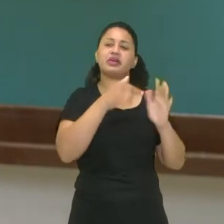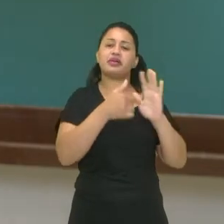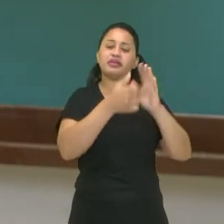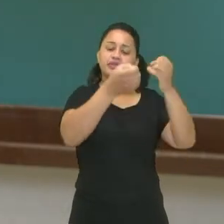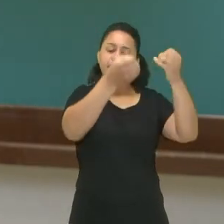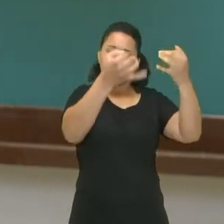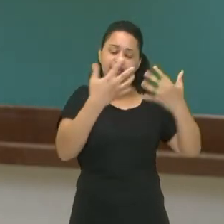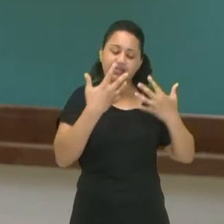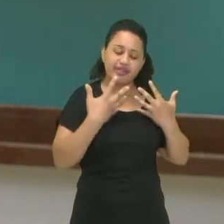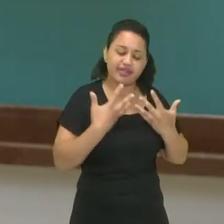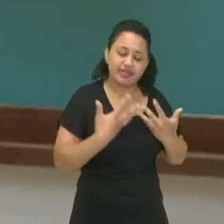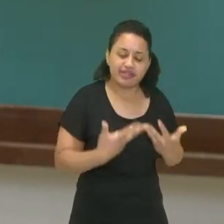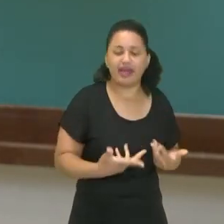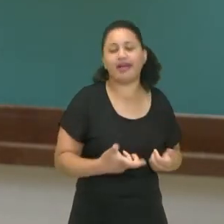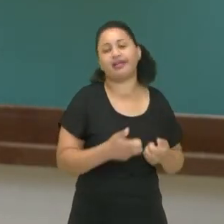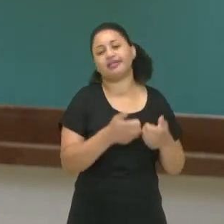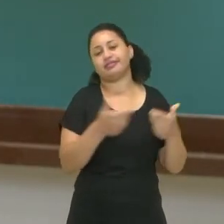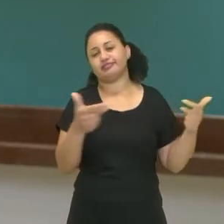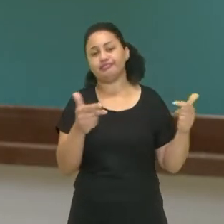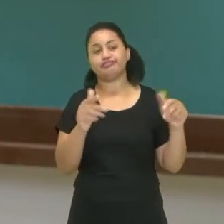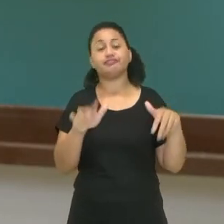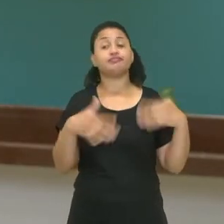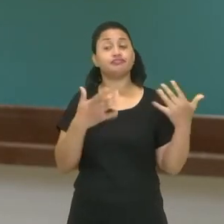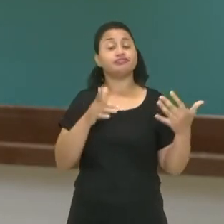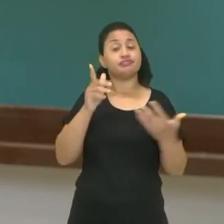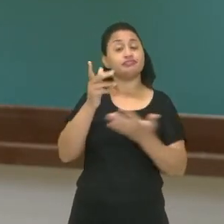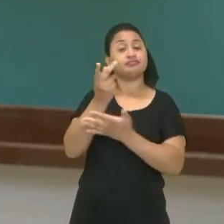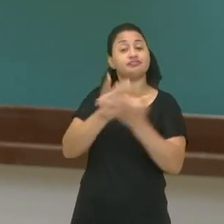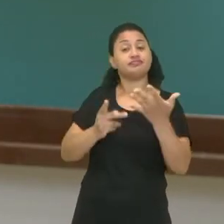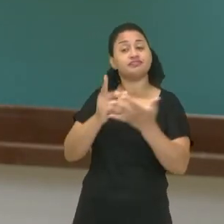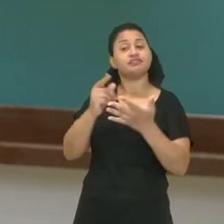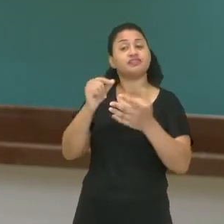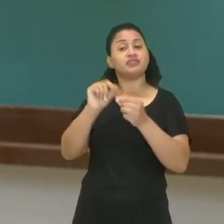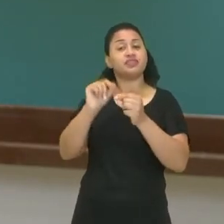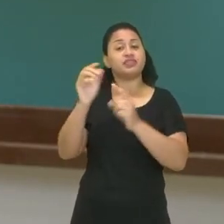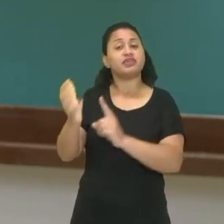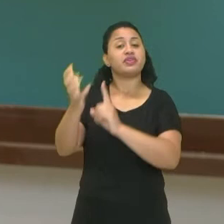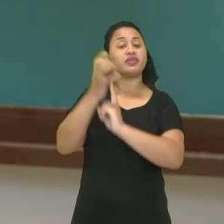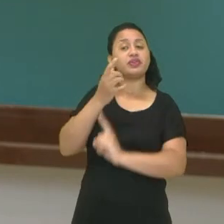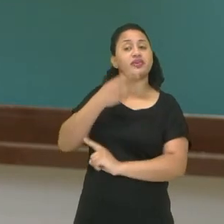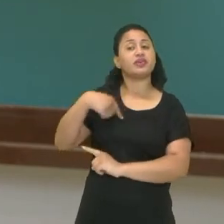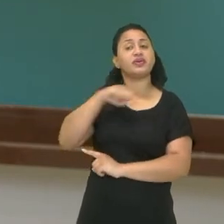cansaço. Então, essa poeta nos inspira para quê?